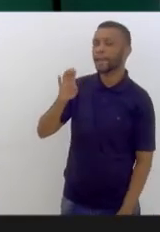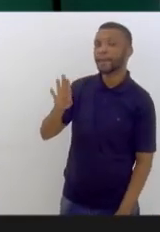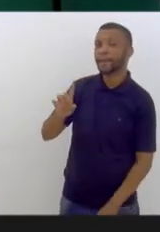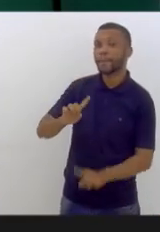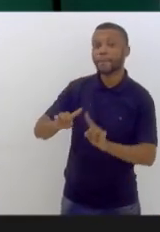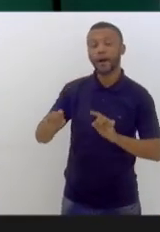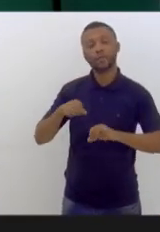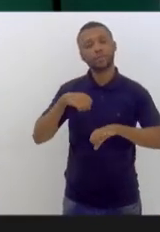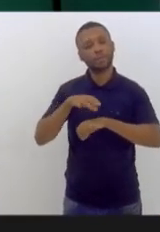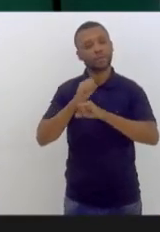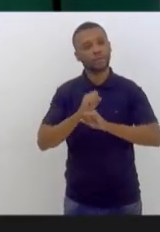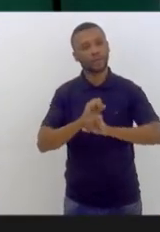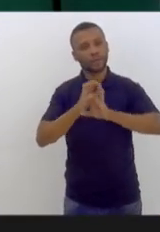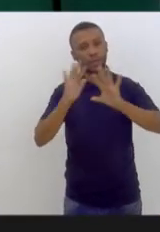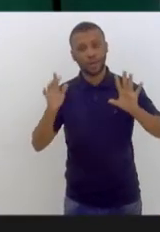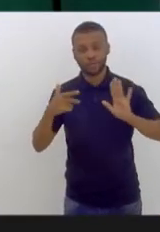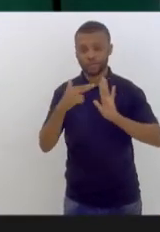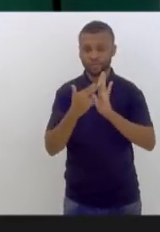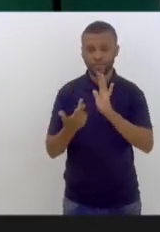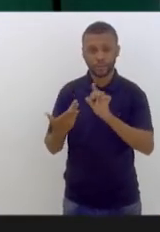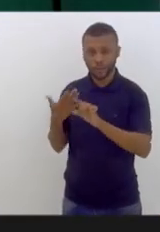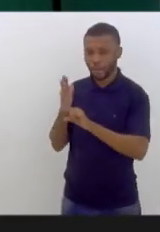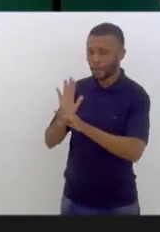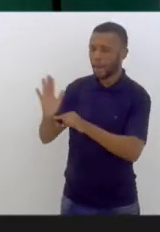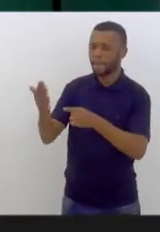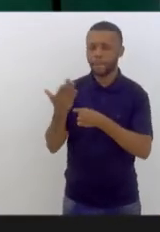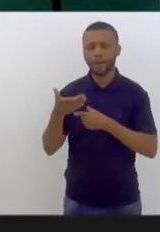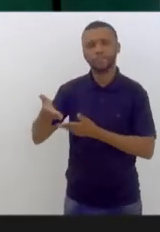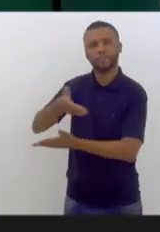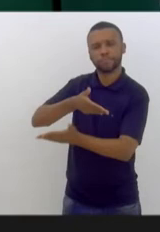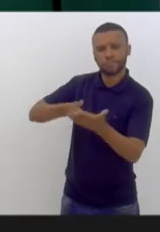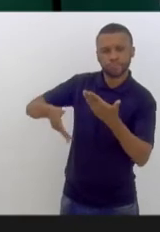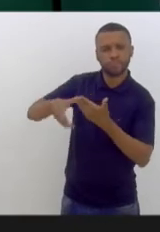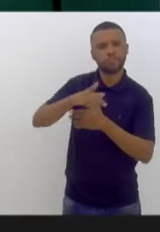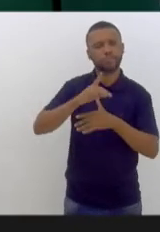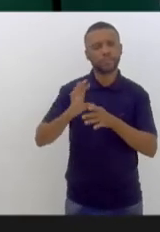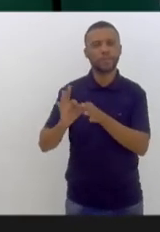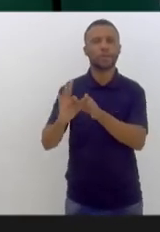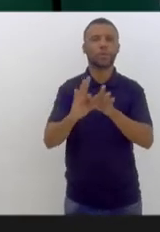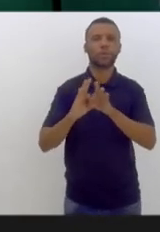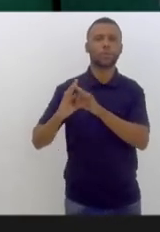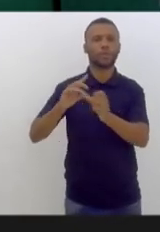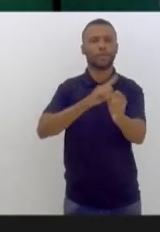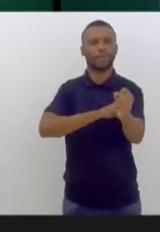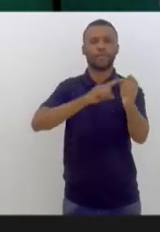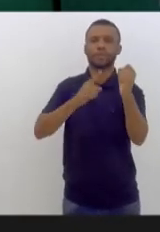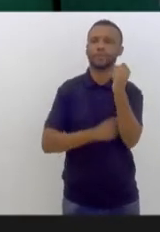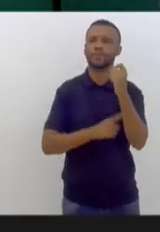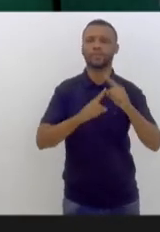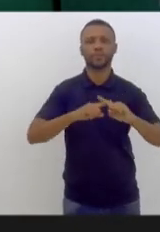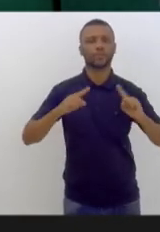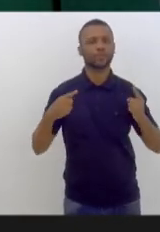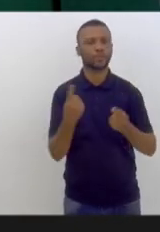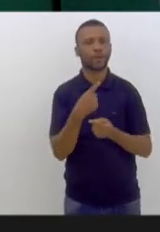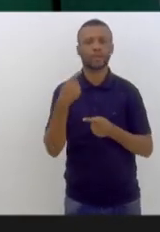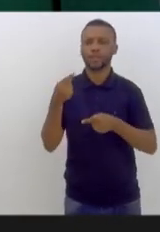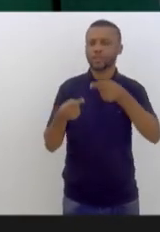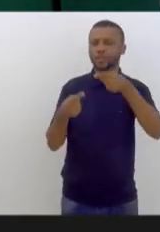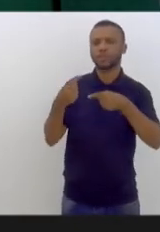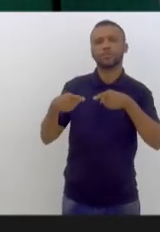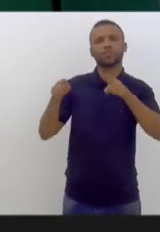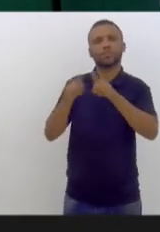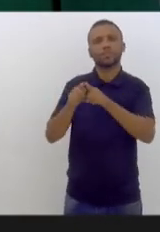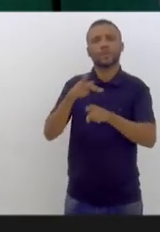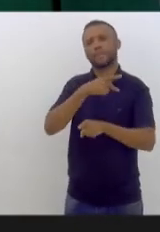de colaboração ele tem que ser fortalecido, e a nossa discussão, né, com as presidências aí